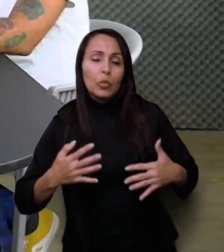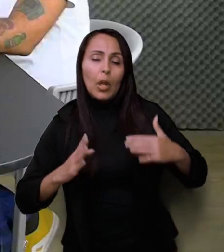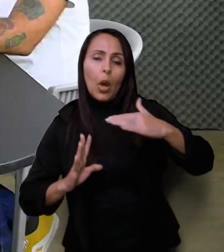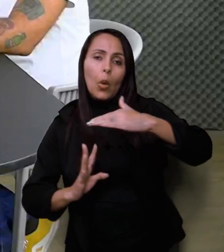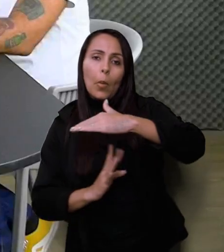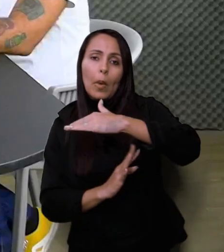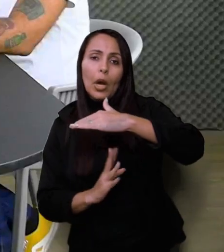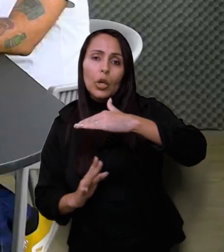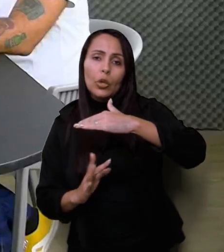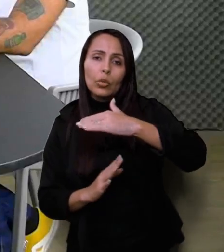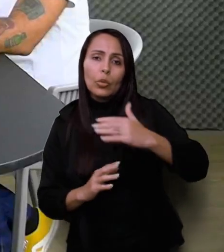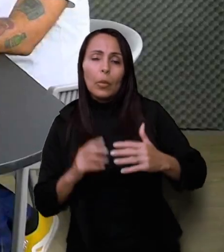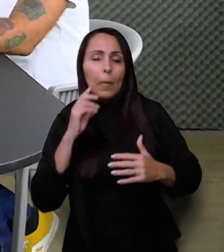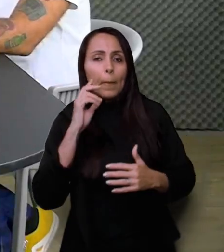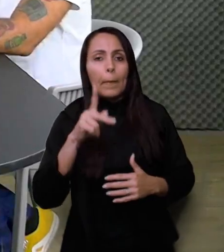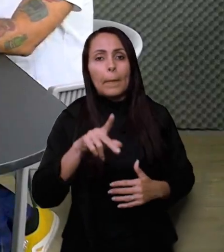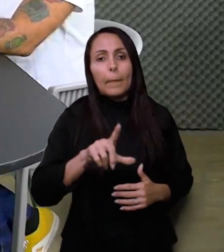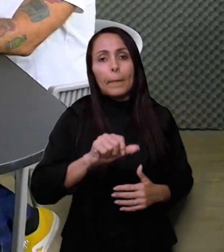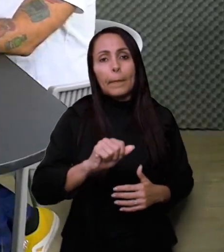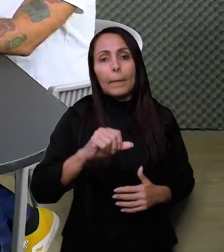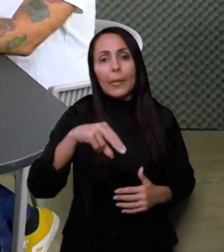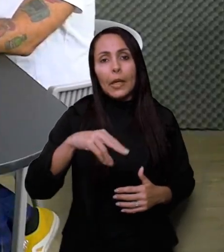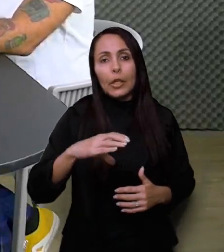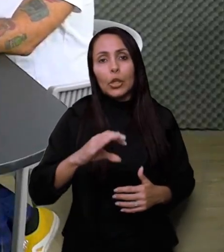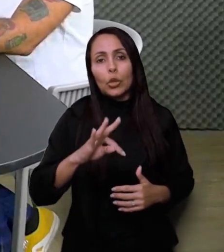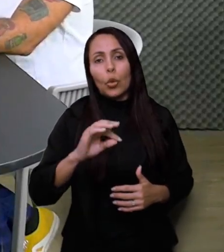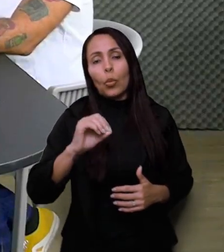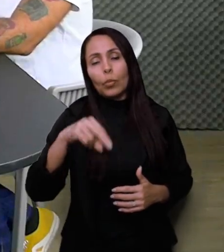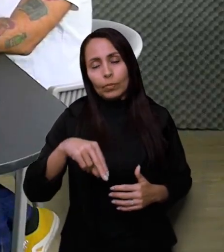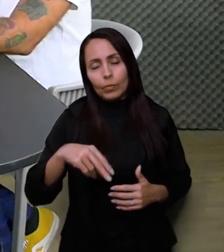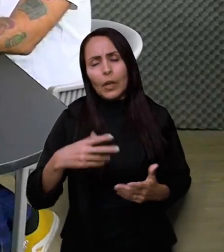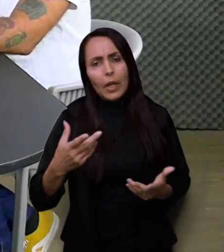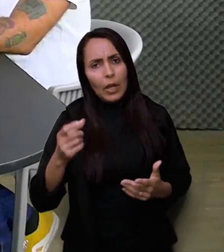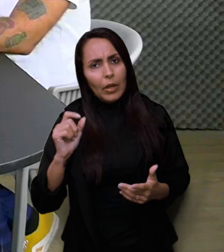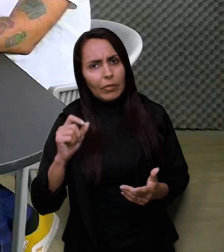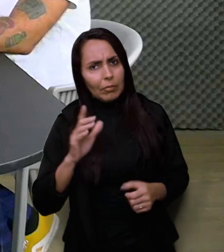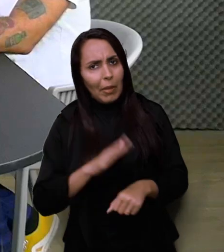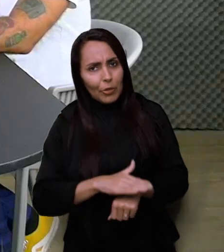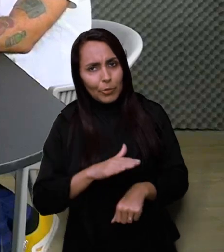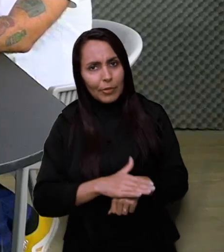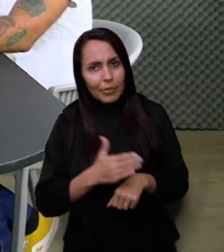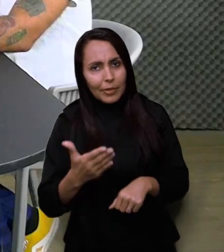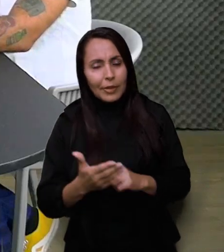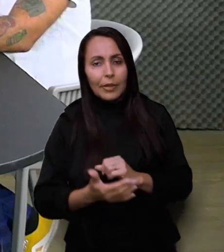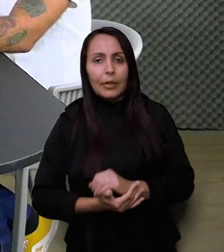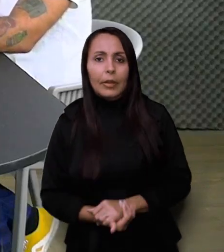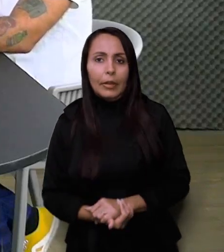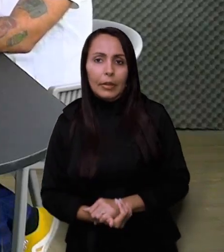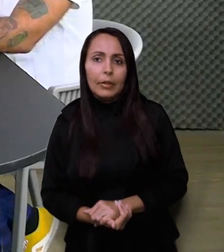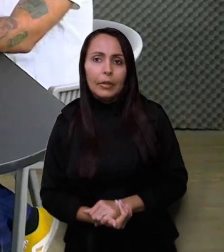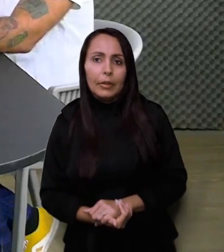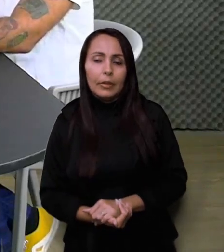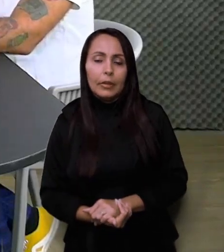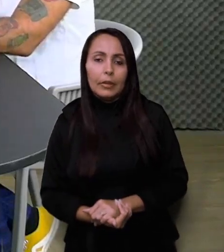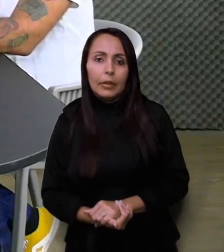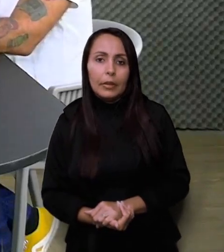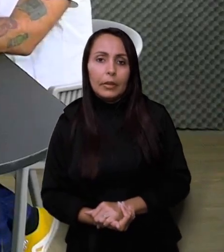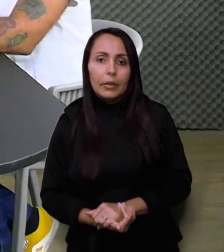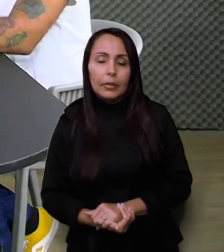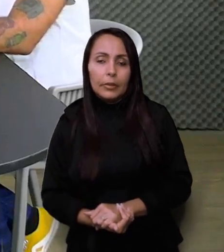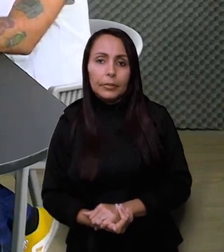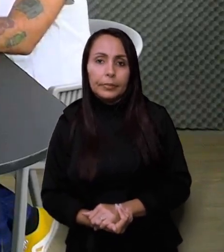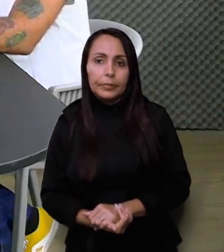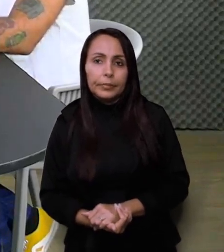é o Plâncton mesmo? Foi a primeira pergunta que eu fiz pro Daniel, a primeira vez que ele veio aqui, né? O Plâncton do Bob Esponja, aquela coisinha pequenininha. Ele é assim mesmo, com